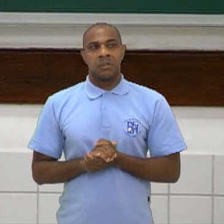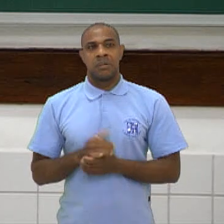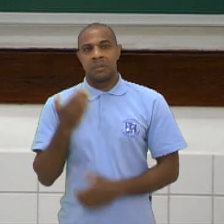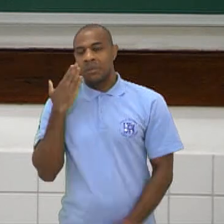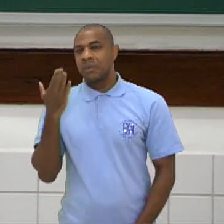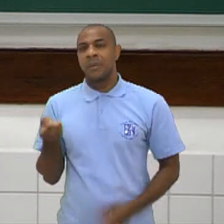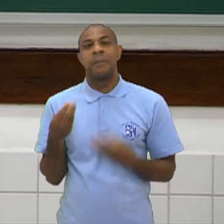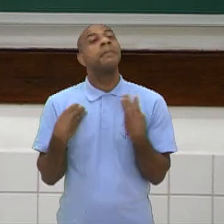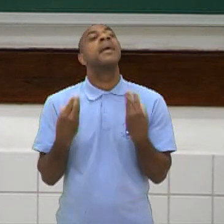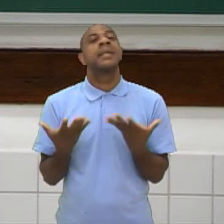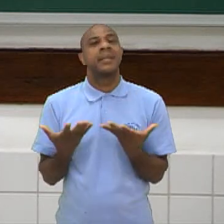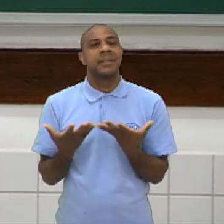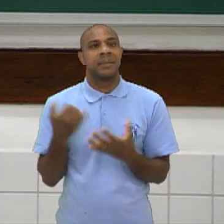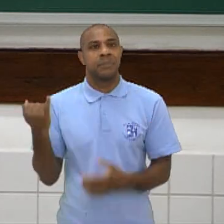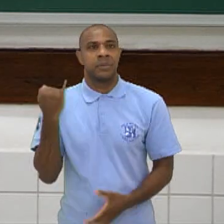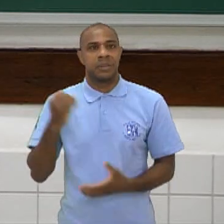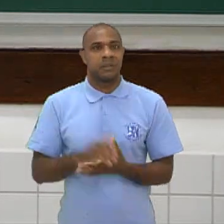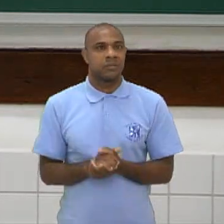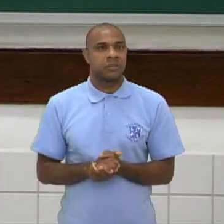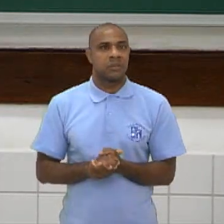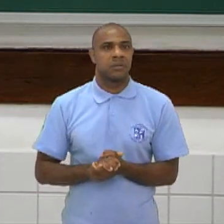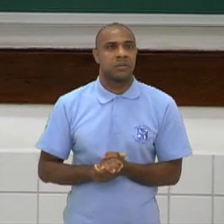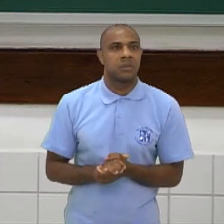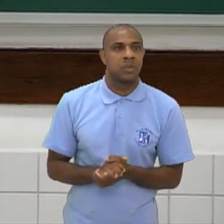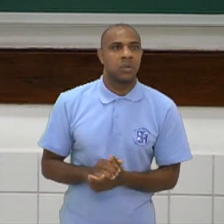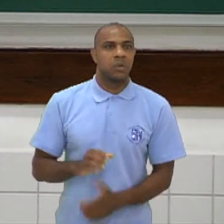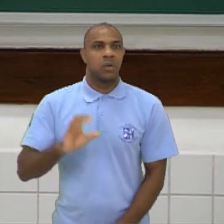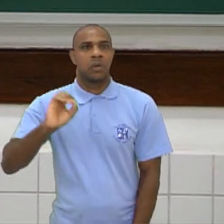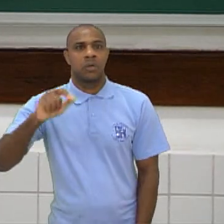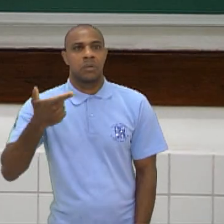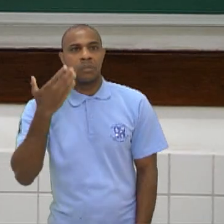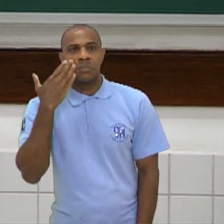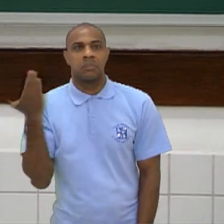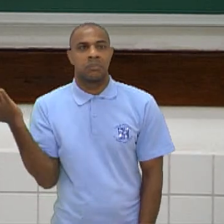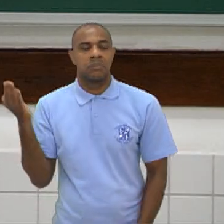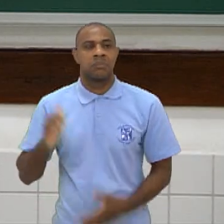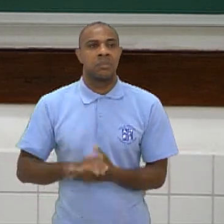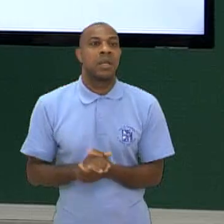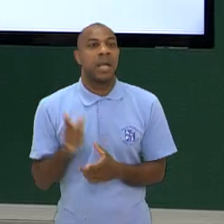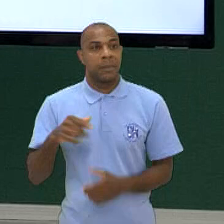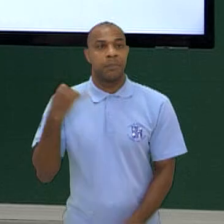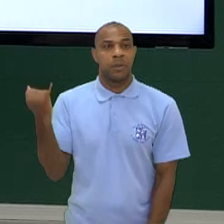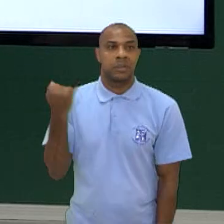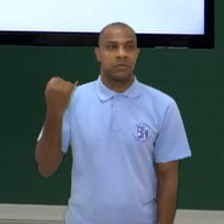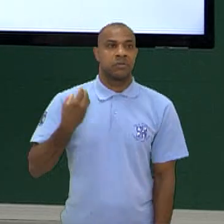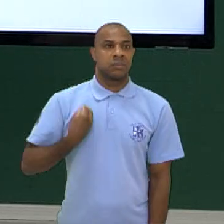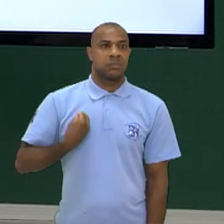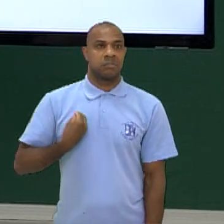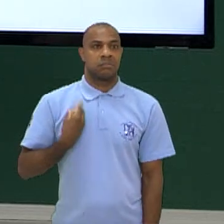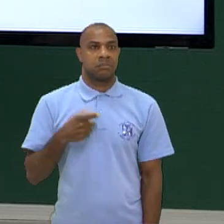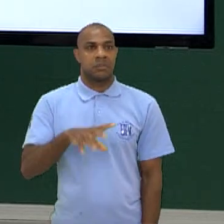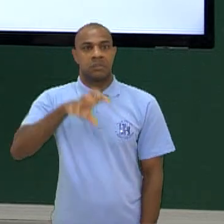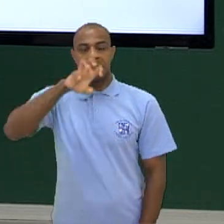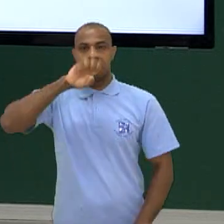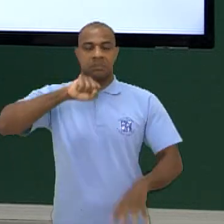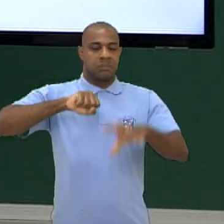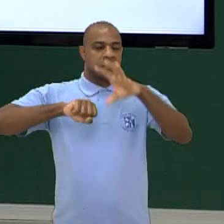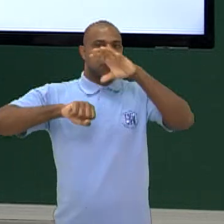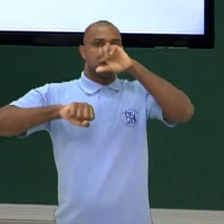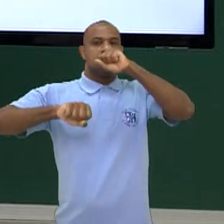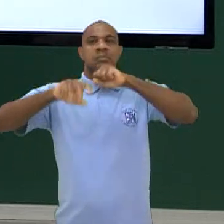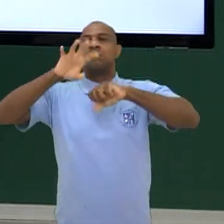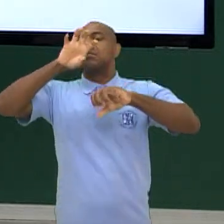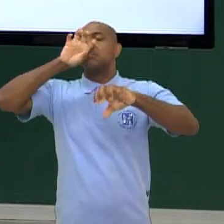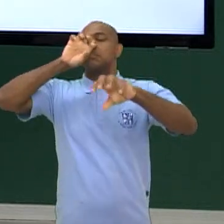para que mais que o oxigênio importa? Tá aqui, gente. Oxigênio é importante para a nossa respiração. Então, você respira, está colocando